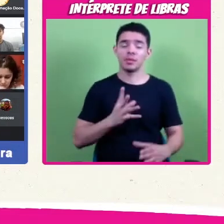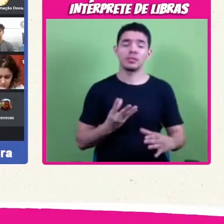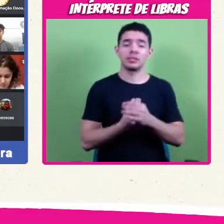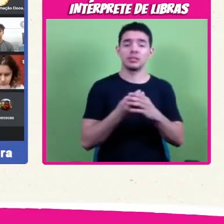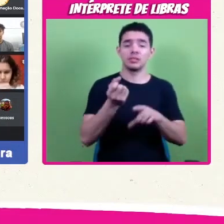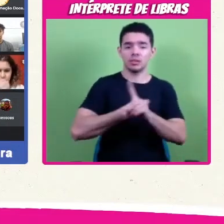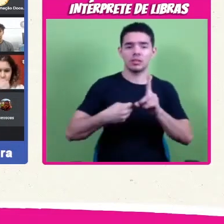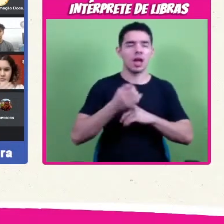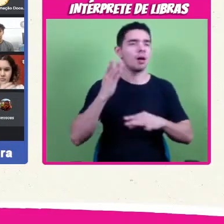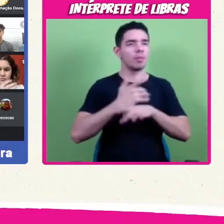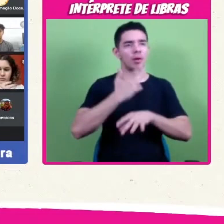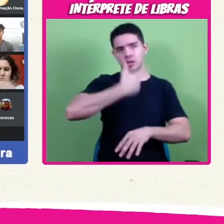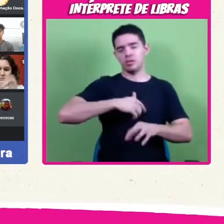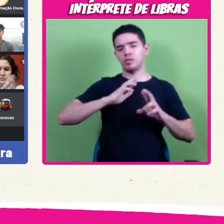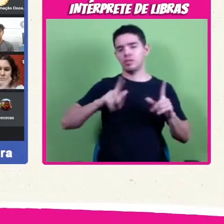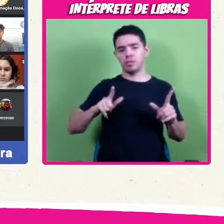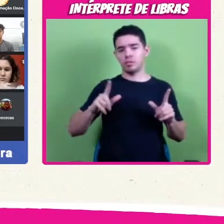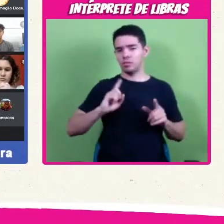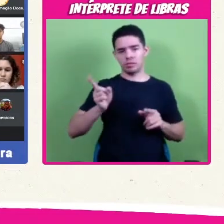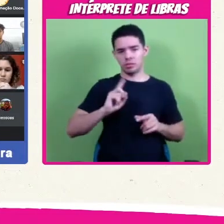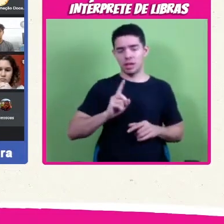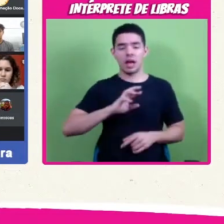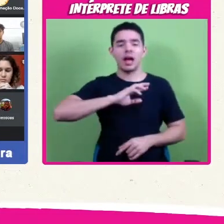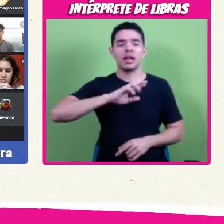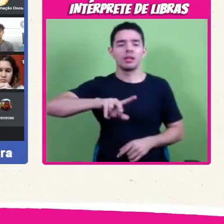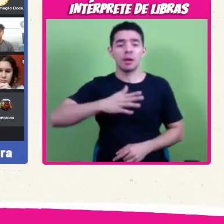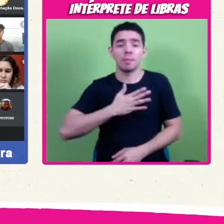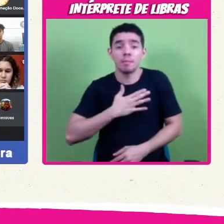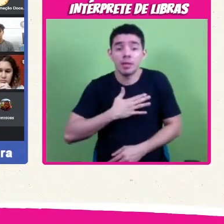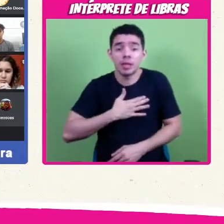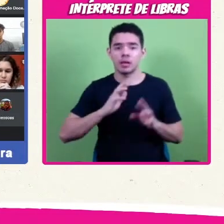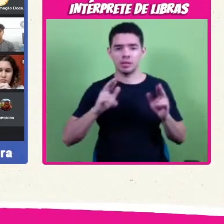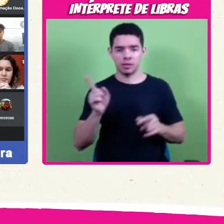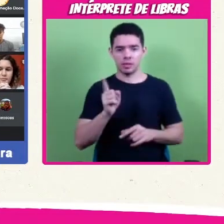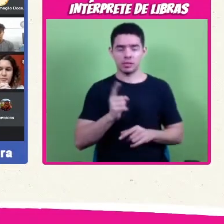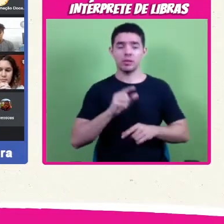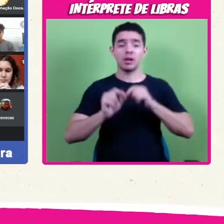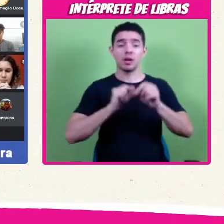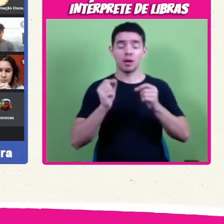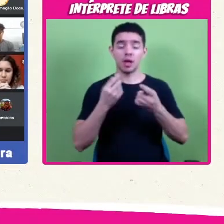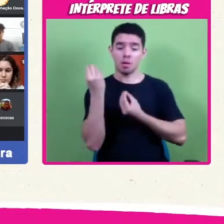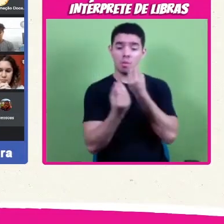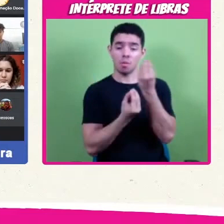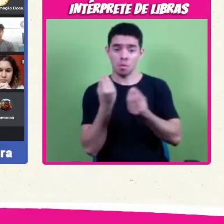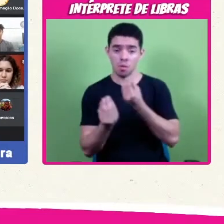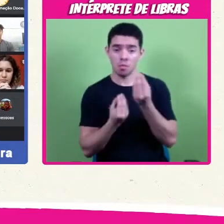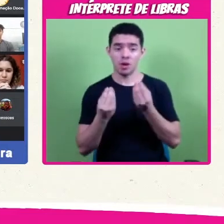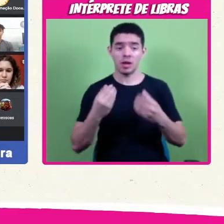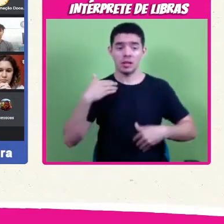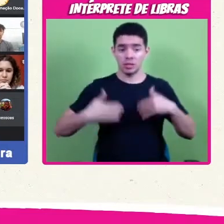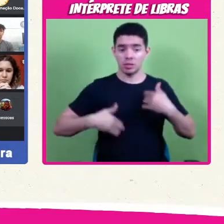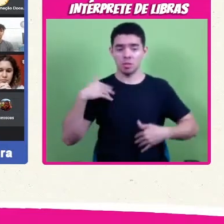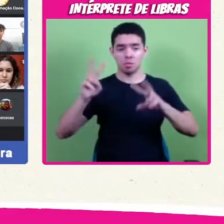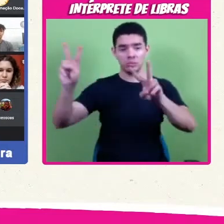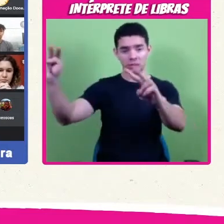porque a gente é diferente, não tem a ver com a nossa diferença, mas tem a ver com a maneira como esses corpos são